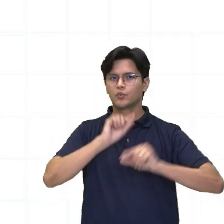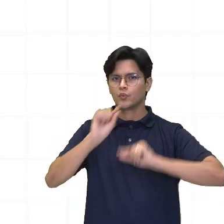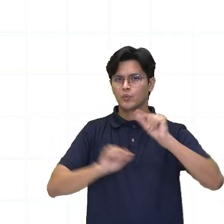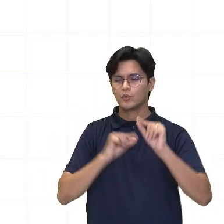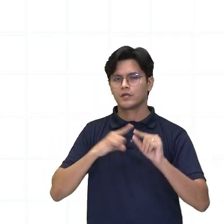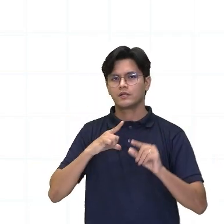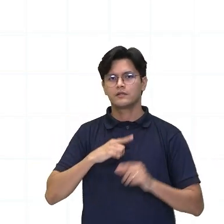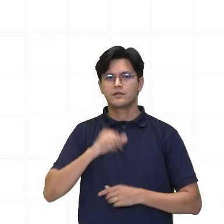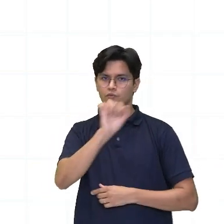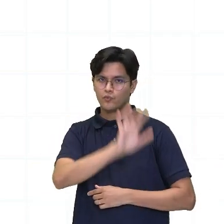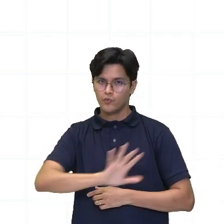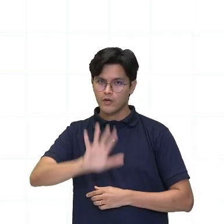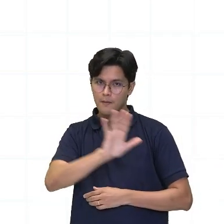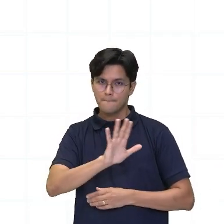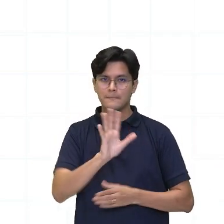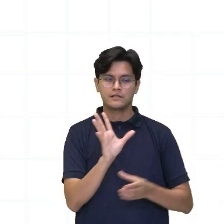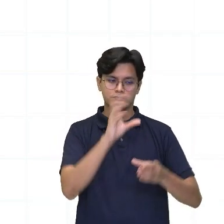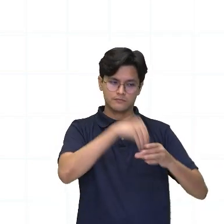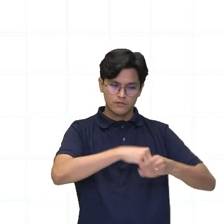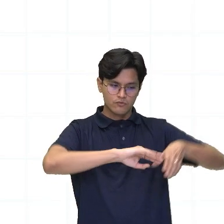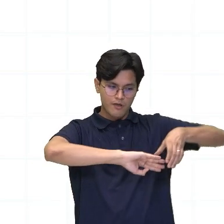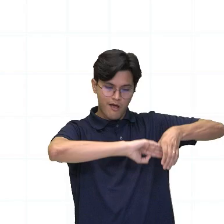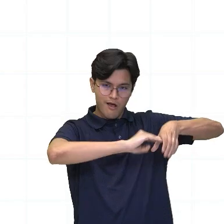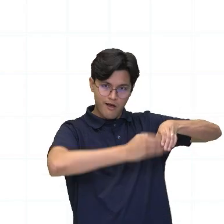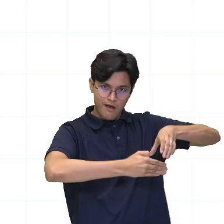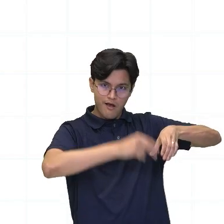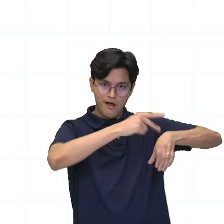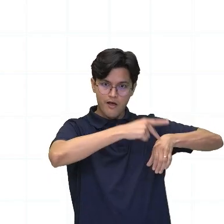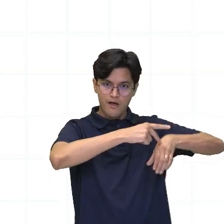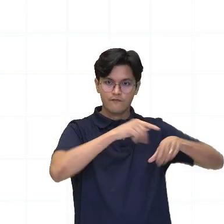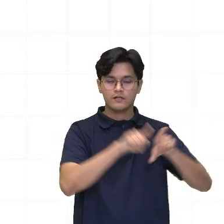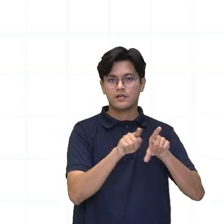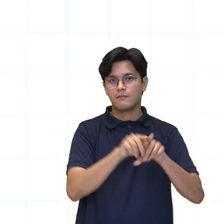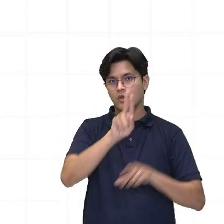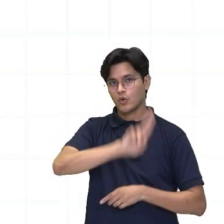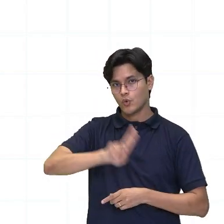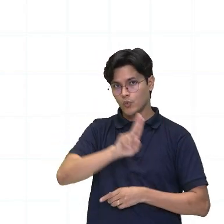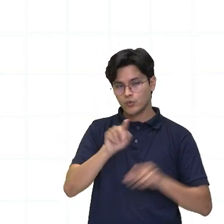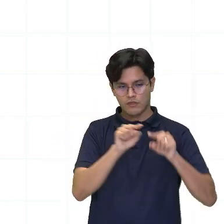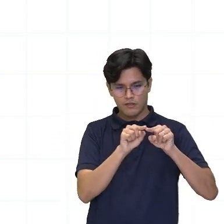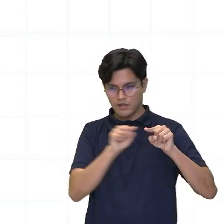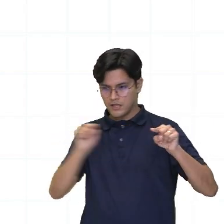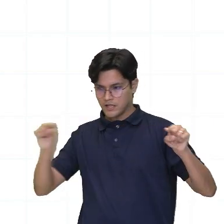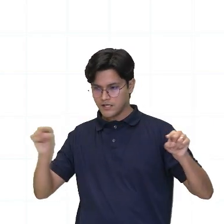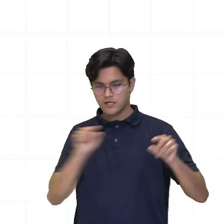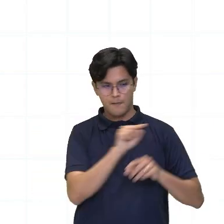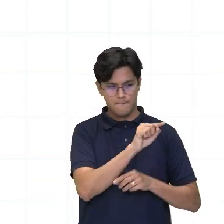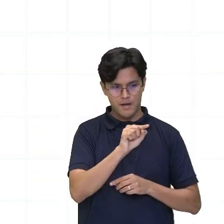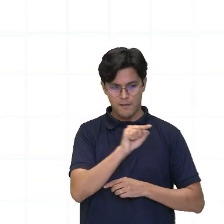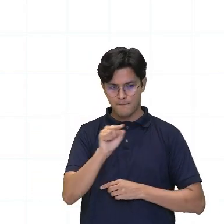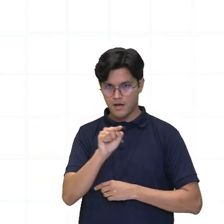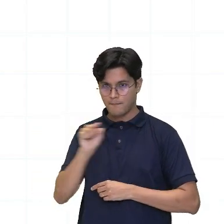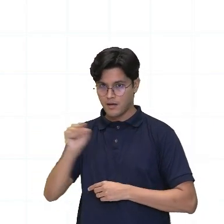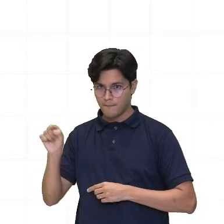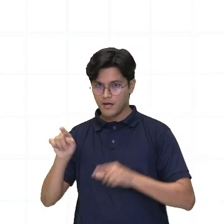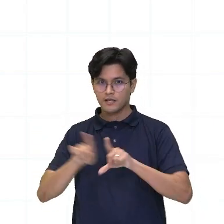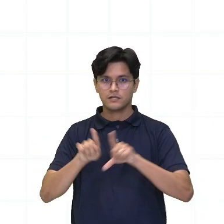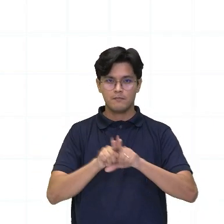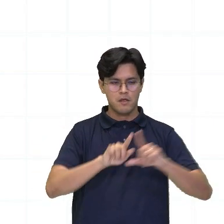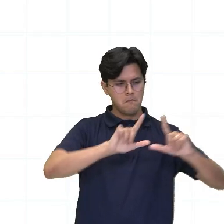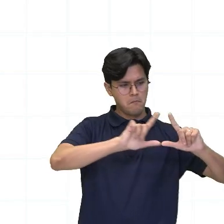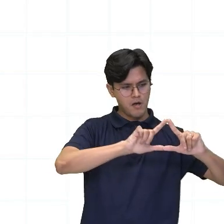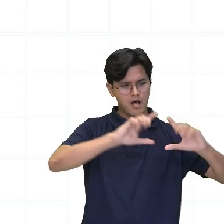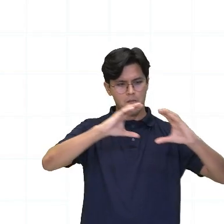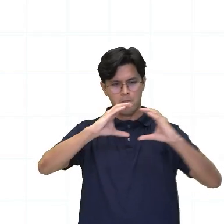feitas nas paredes das cavernas, uso de linhas e traços e formas geométricas, homens, animais e cenas do